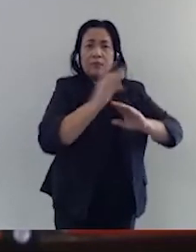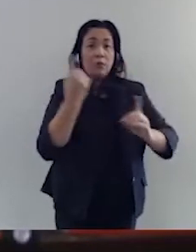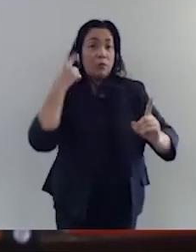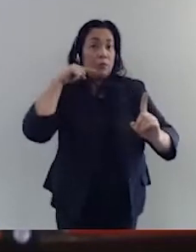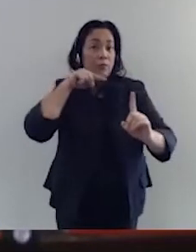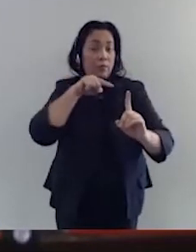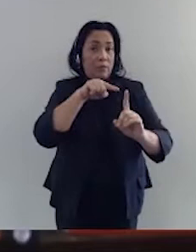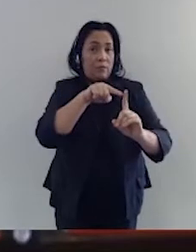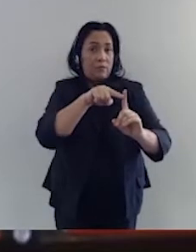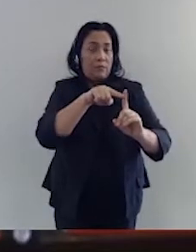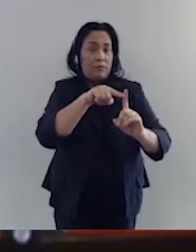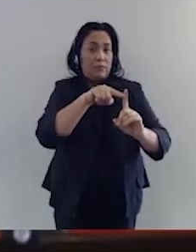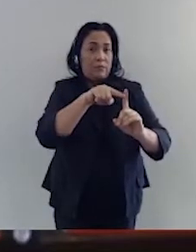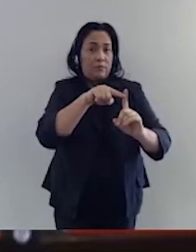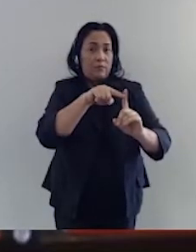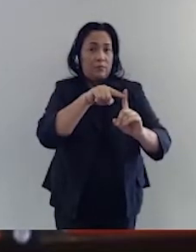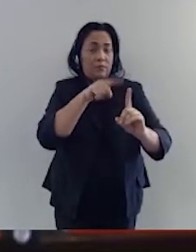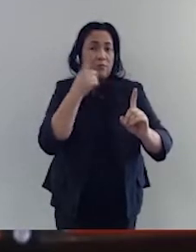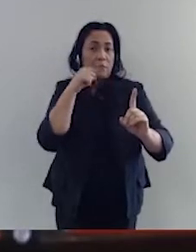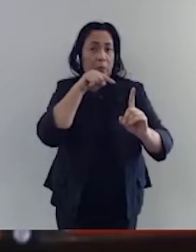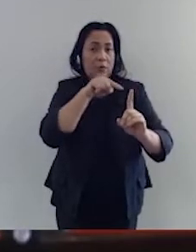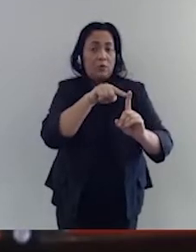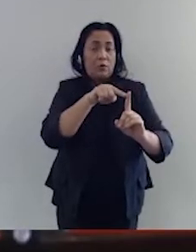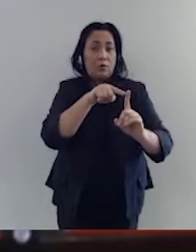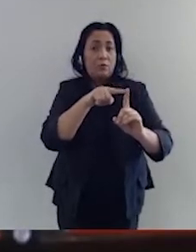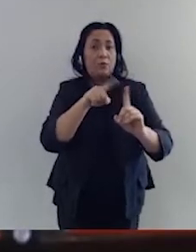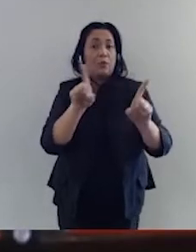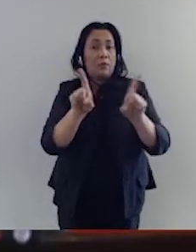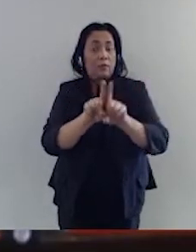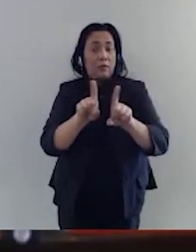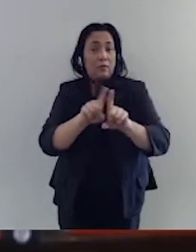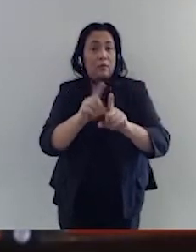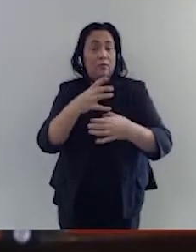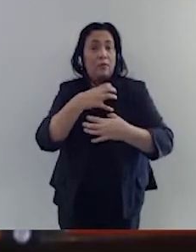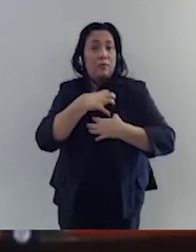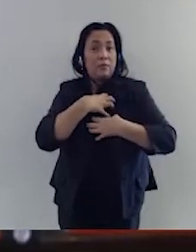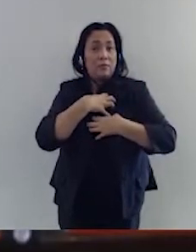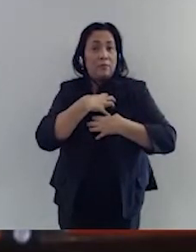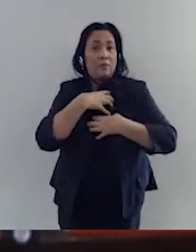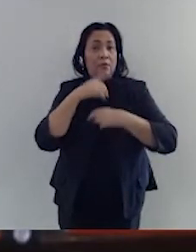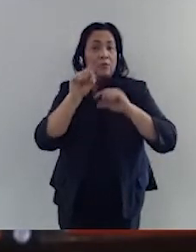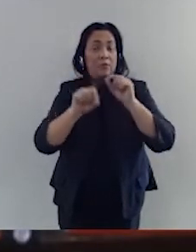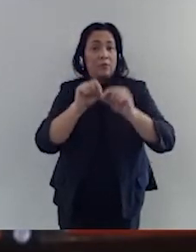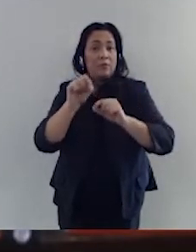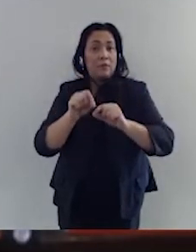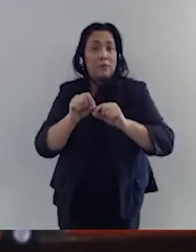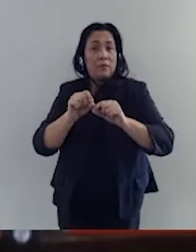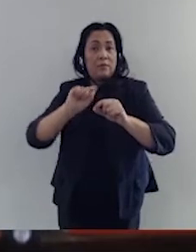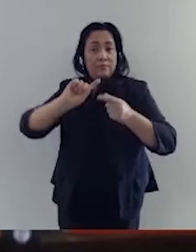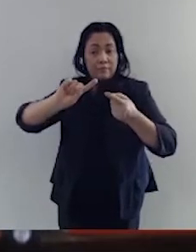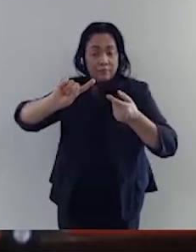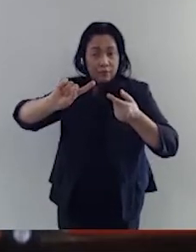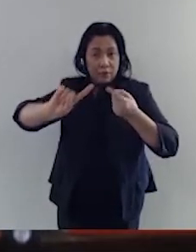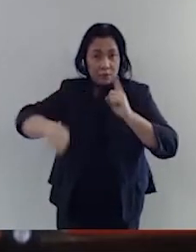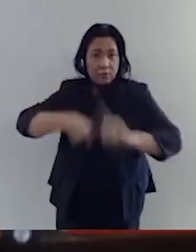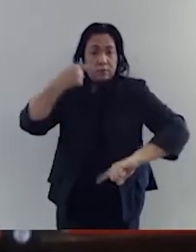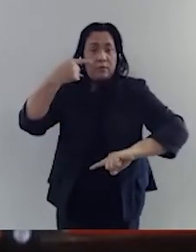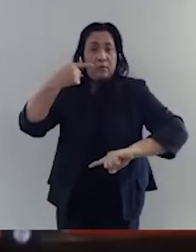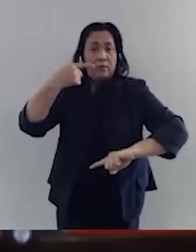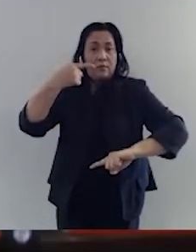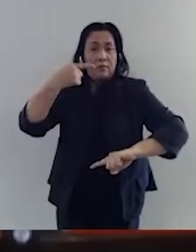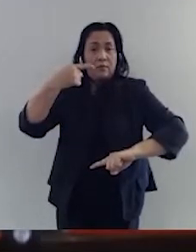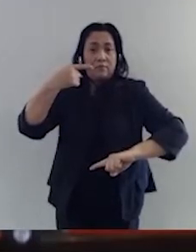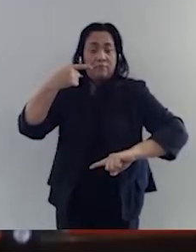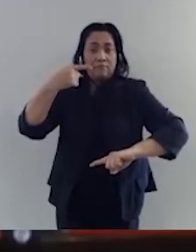objetivo, com esse sentimento de que nós temos o desafio de superar as dificuldades do